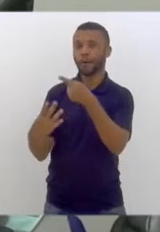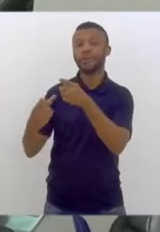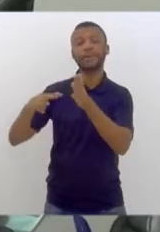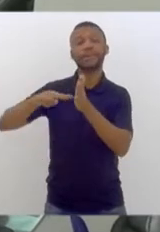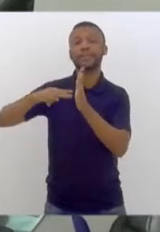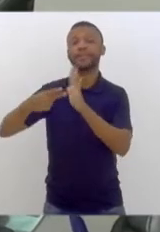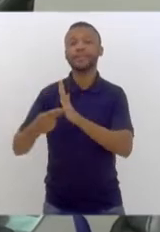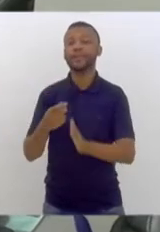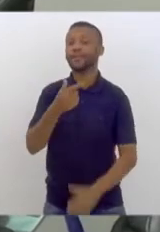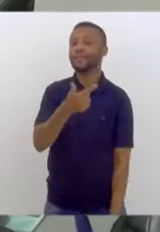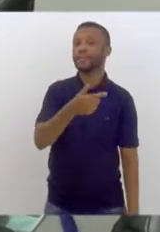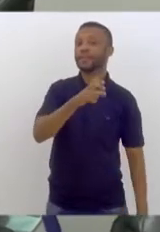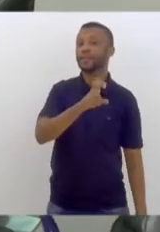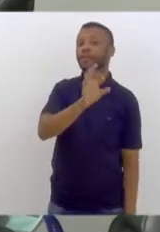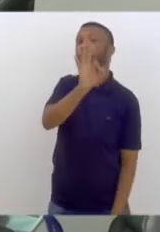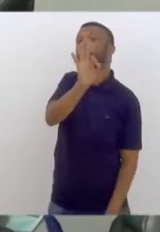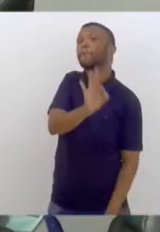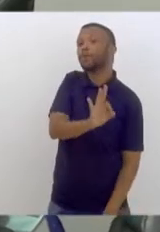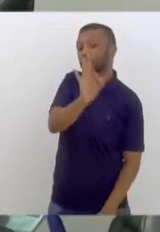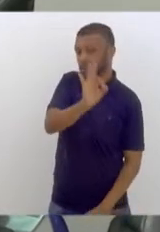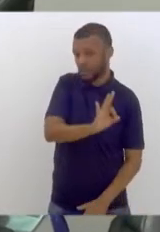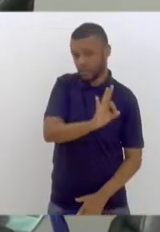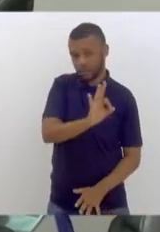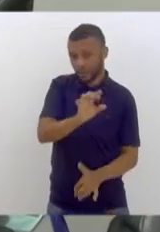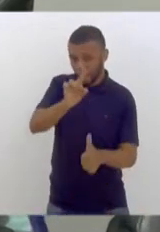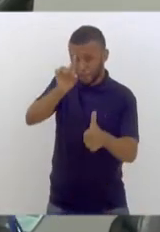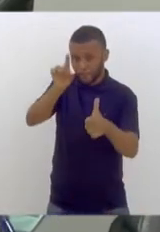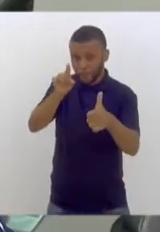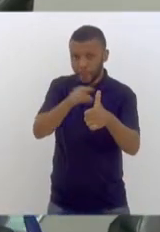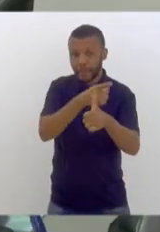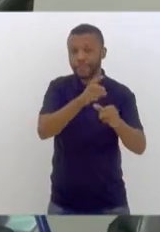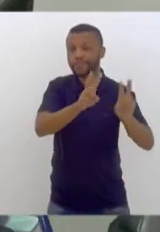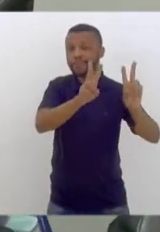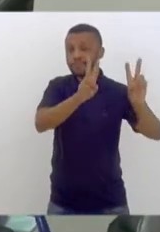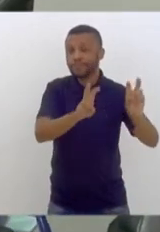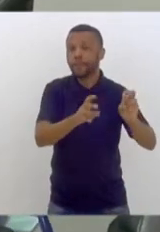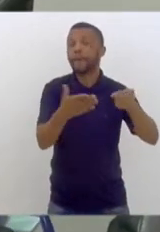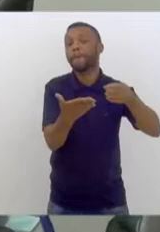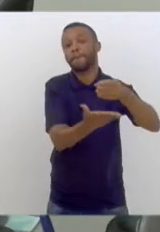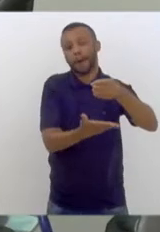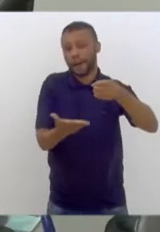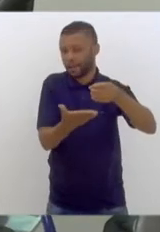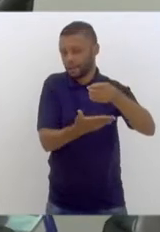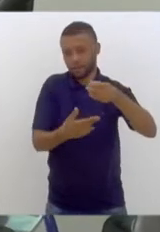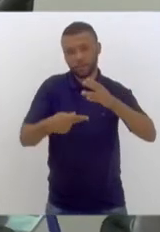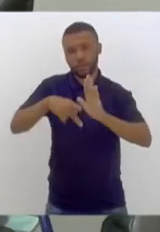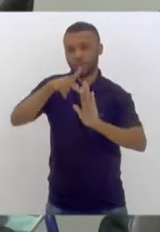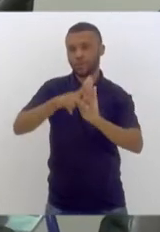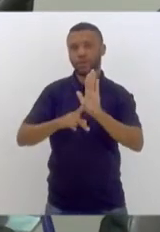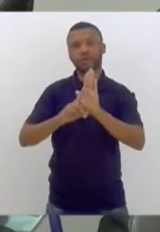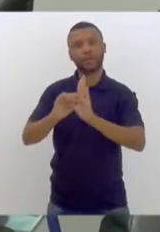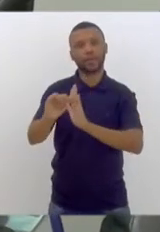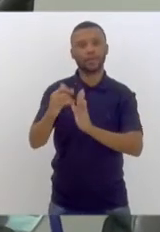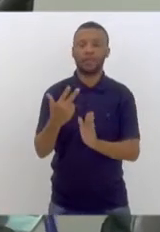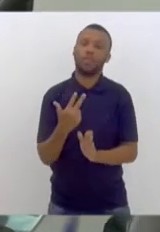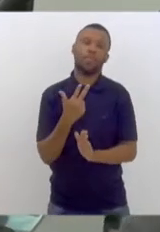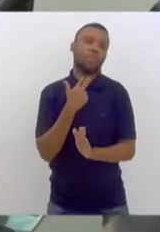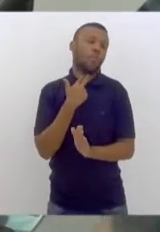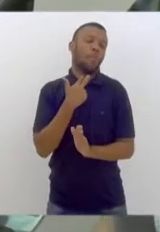25%. Então, é a primeira questão basilar. Um projeto de lei não